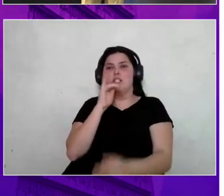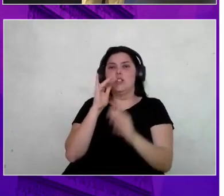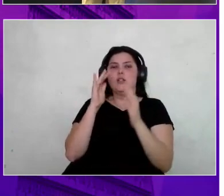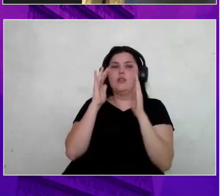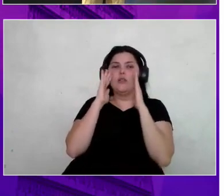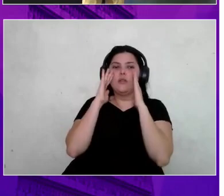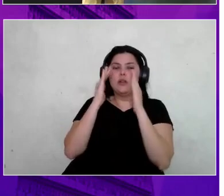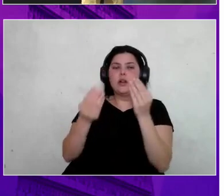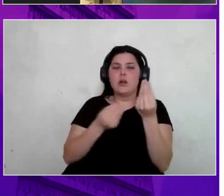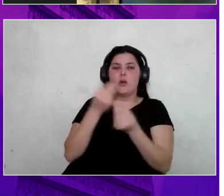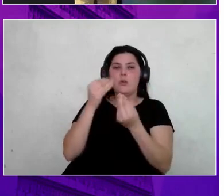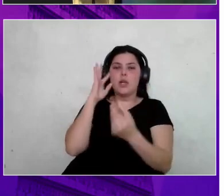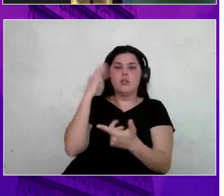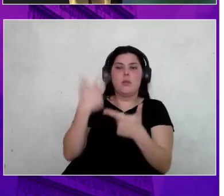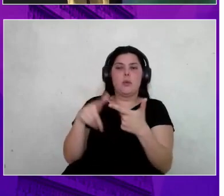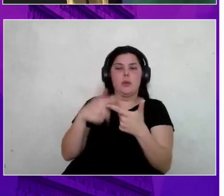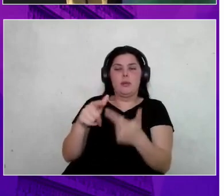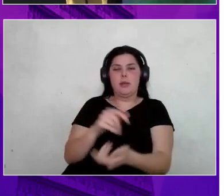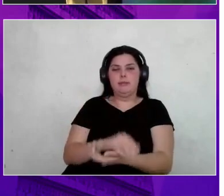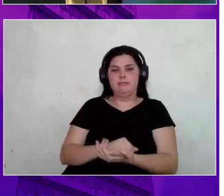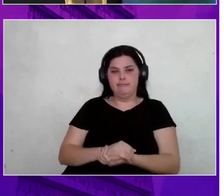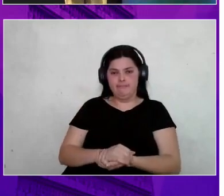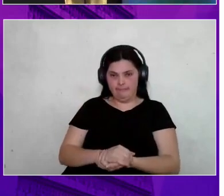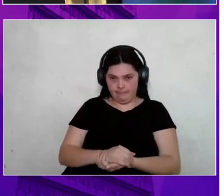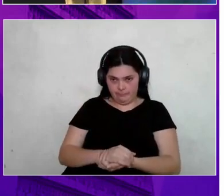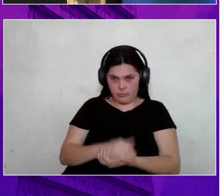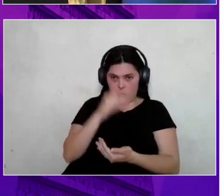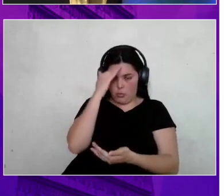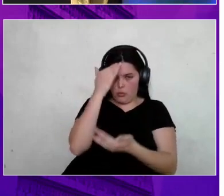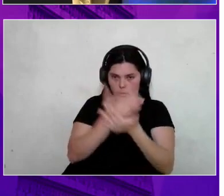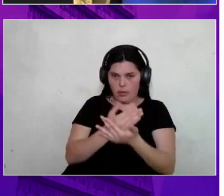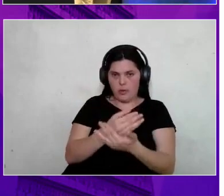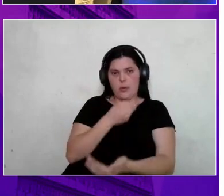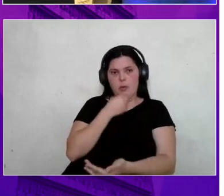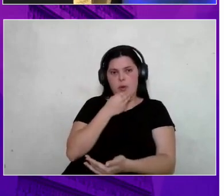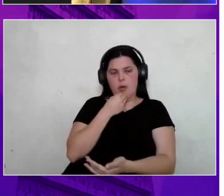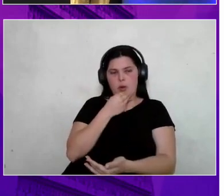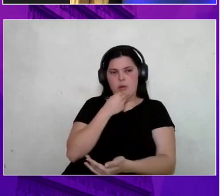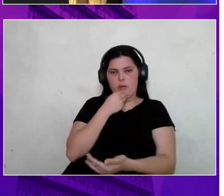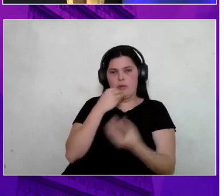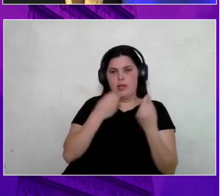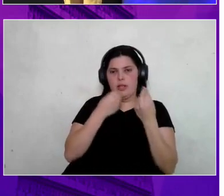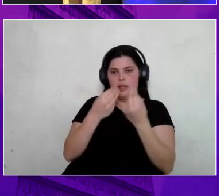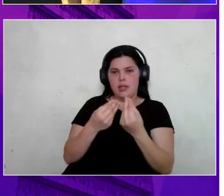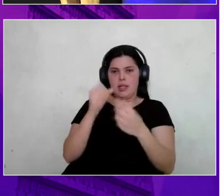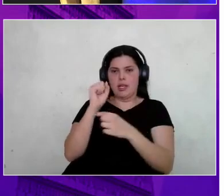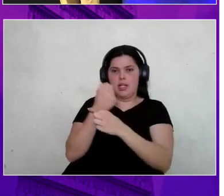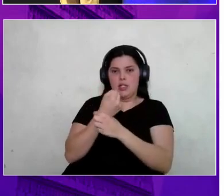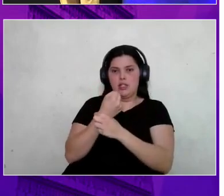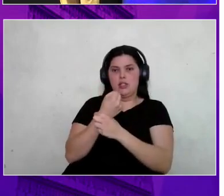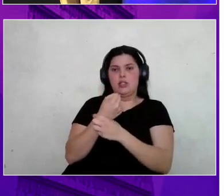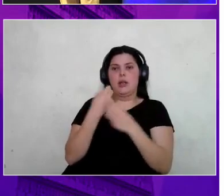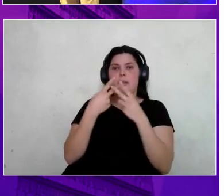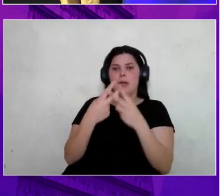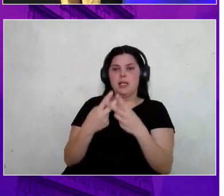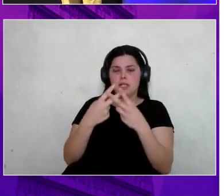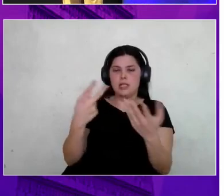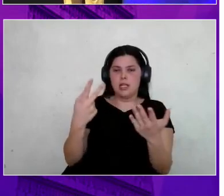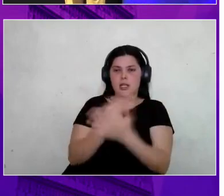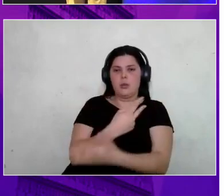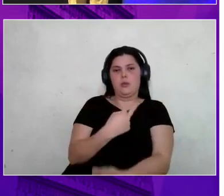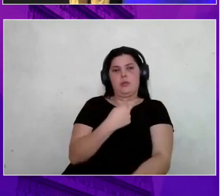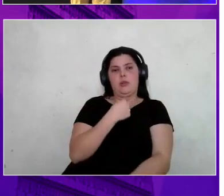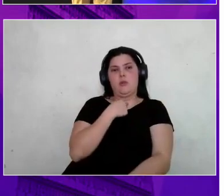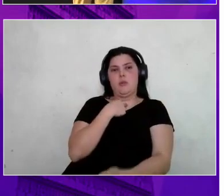aquele problema. Então, confiabilidade, obviamente, garantia de entrega e tolerância de falhas é um fator que não pode faltar na nossa